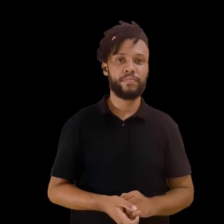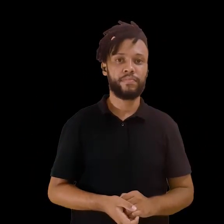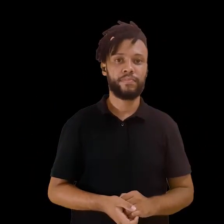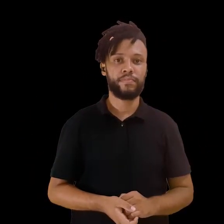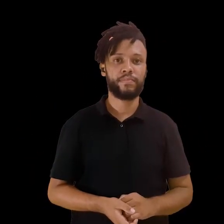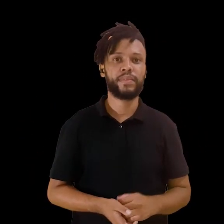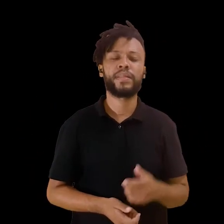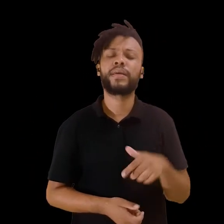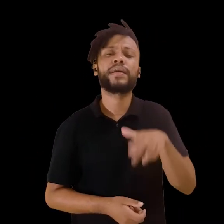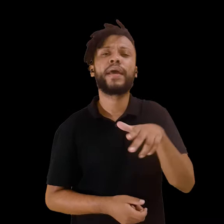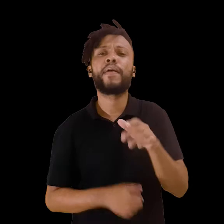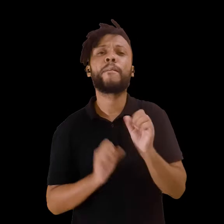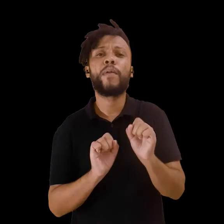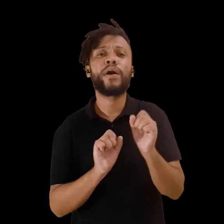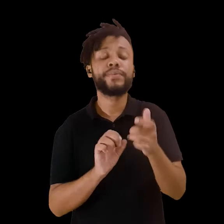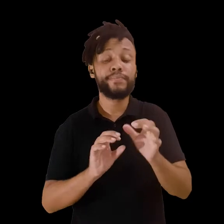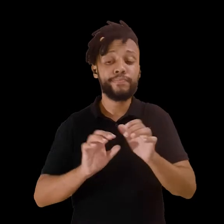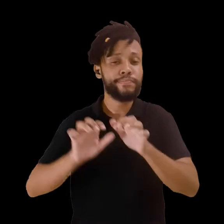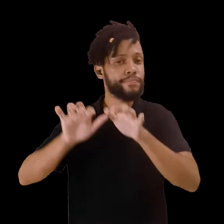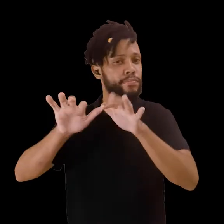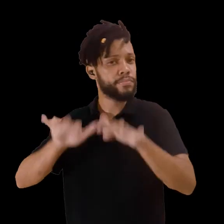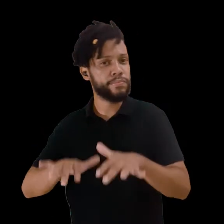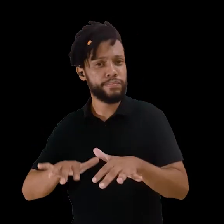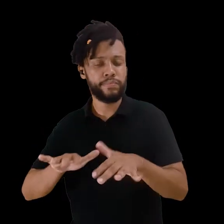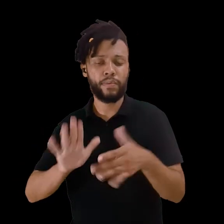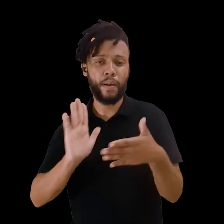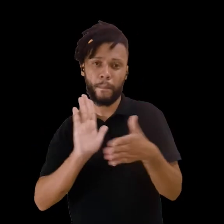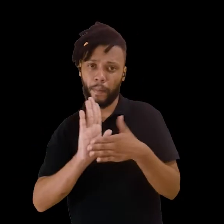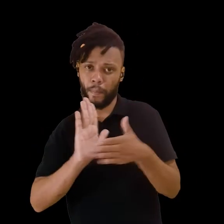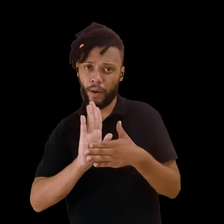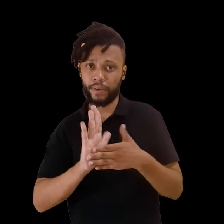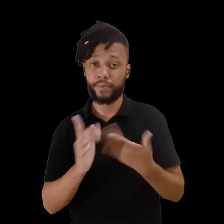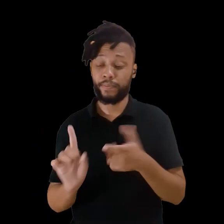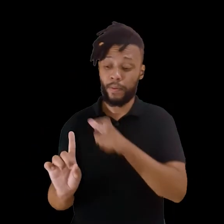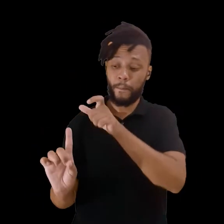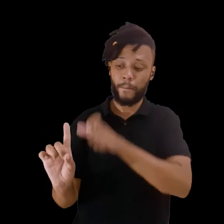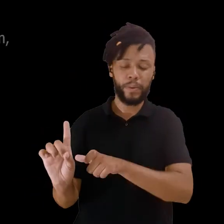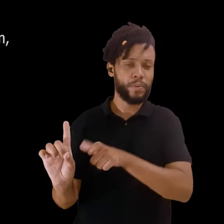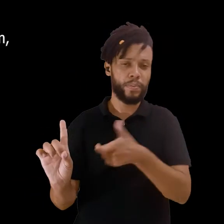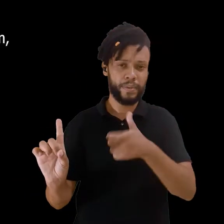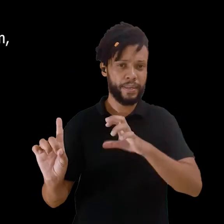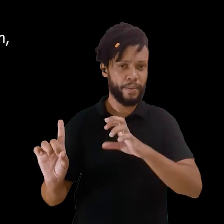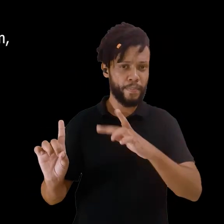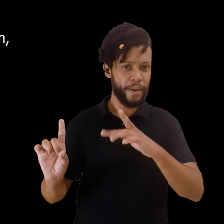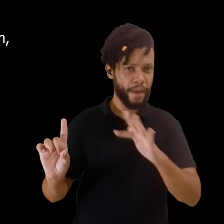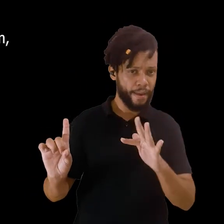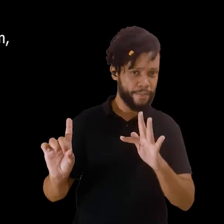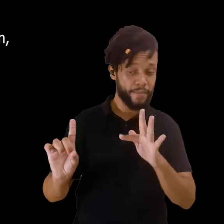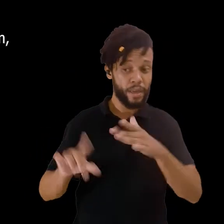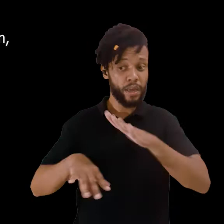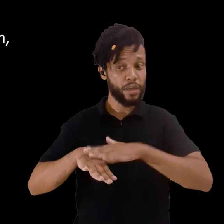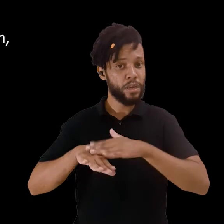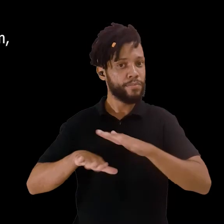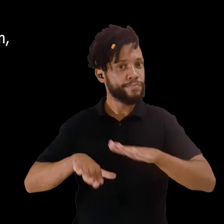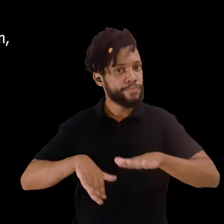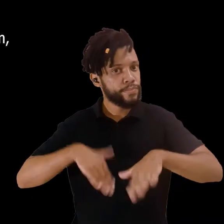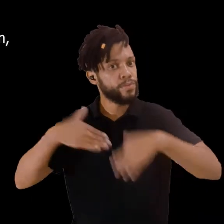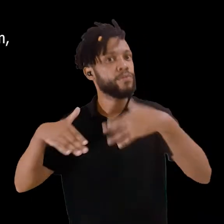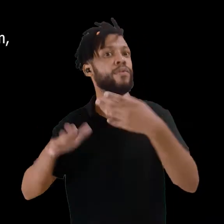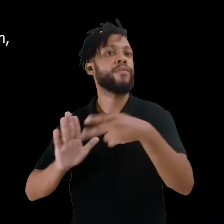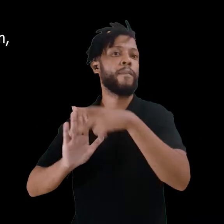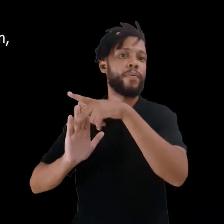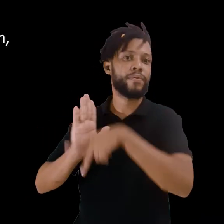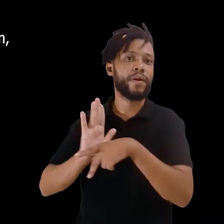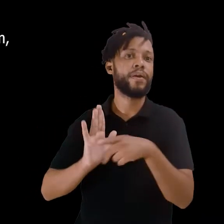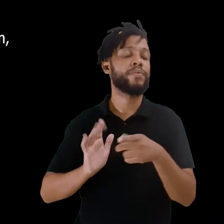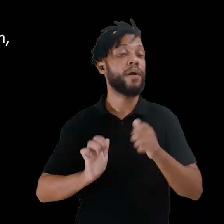E quem pode inscrever propostas? Pessoas físicas que desenvolvam projetos artísticos e culturais e